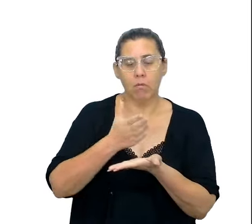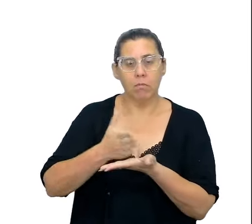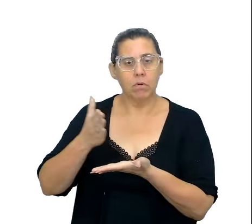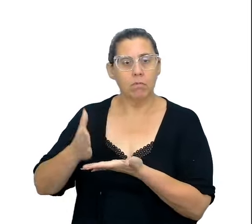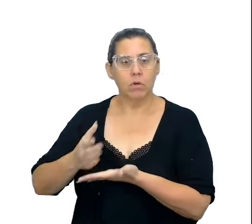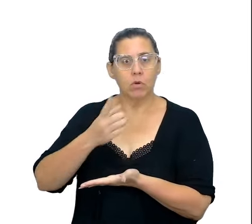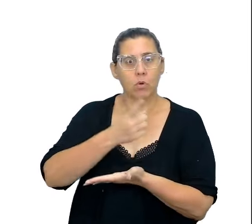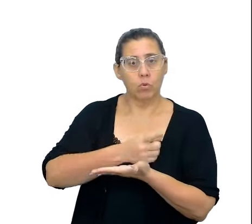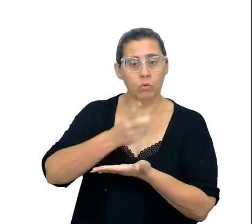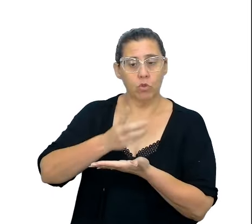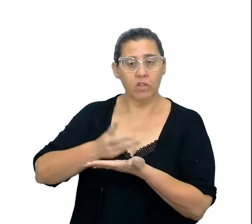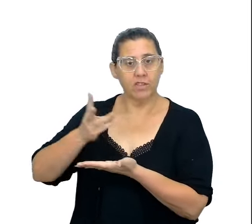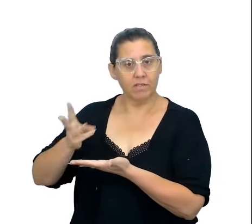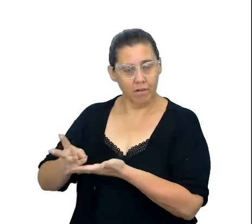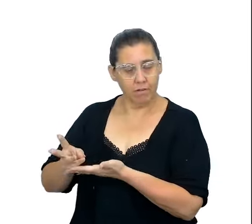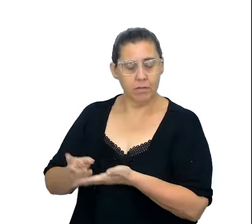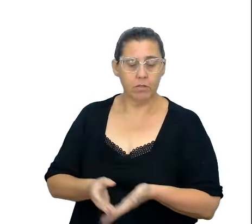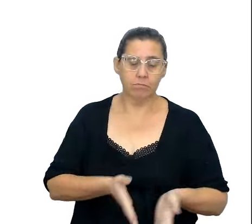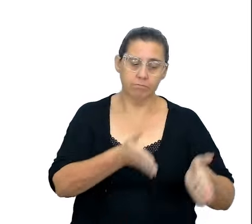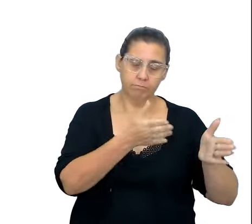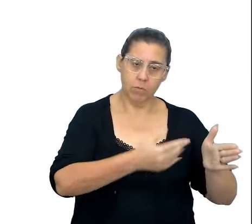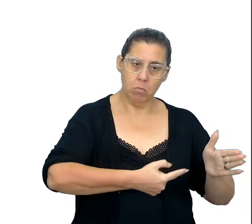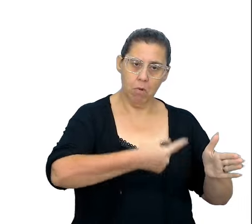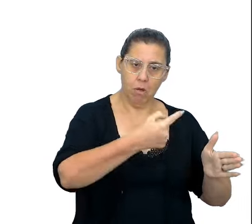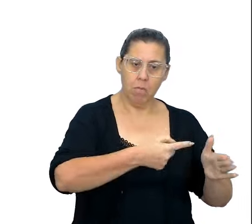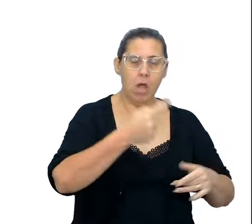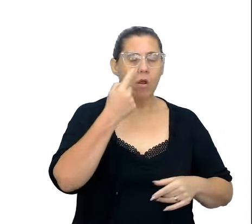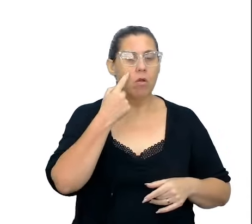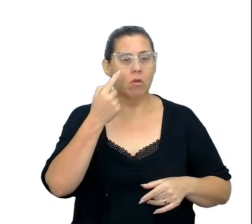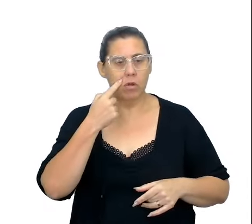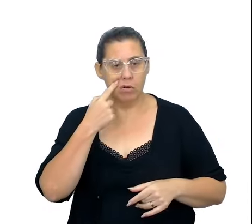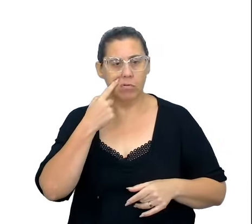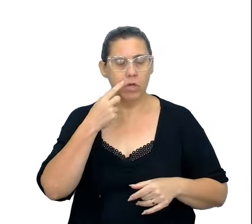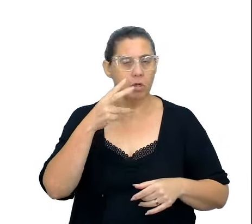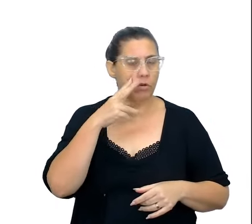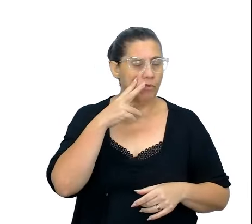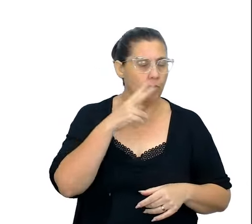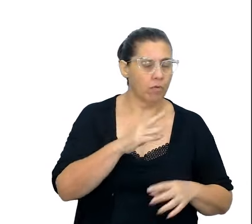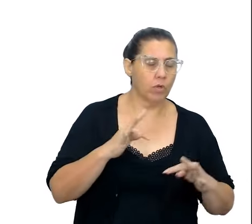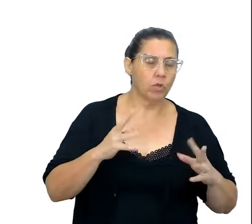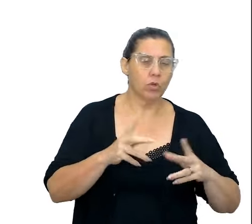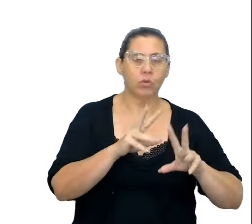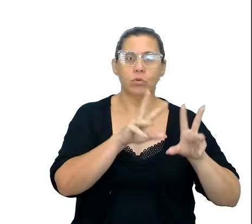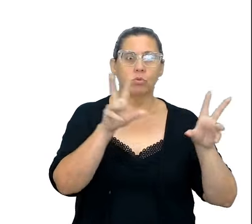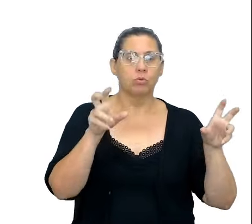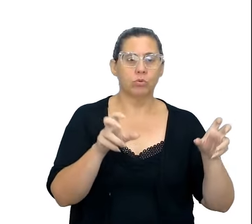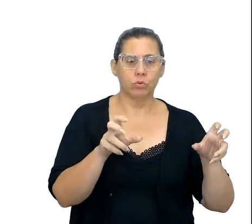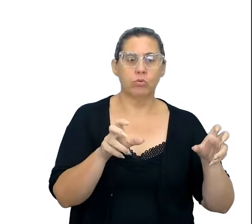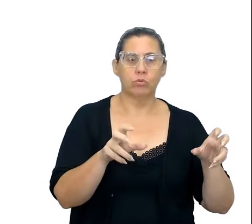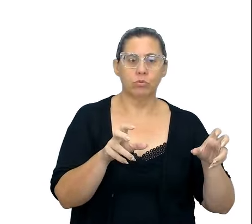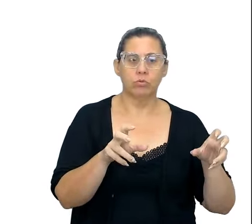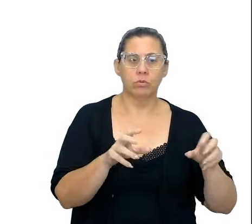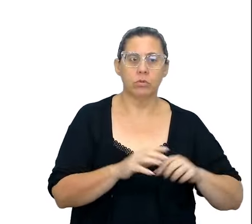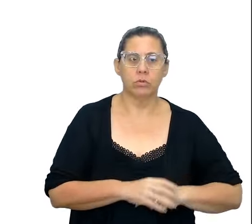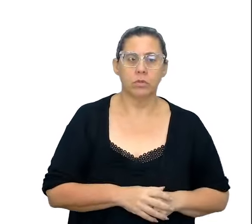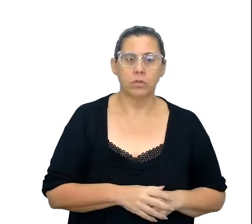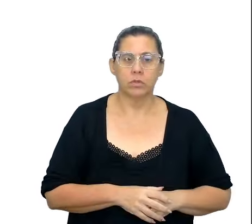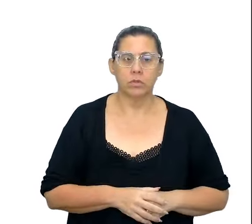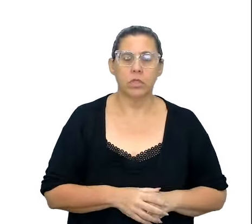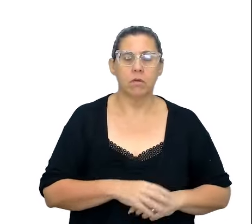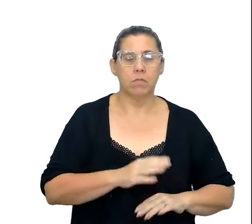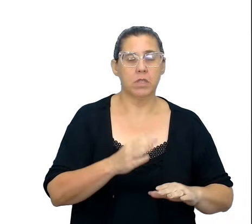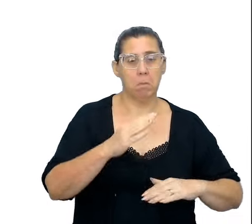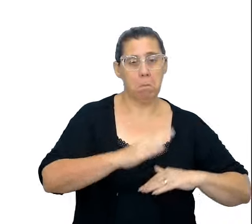dividida, então, em 3 momentos. No primeiro momento, a gente vai revisitar aspectos teóricos relativos ao letramento e práticas